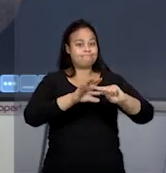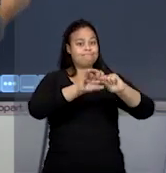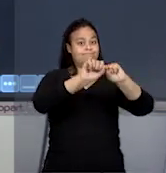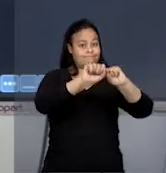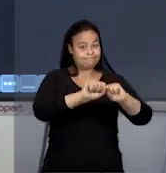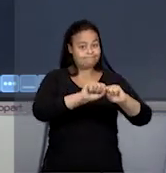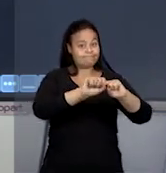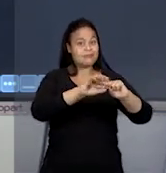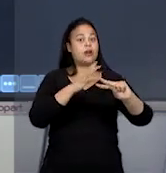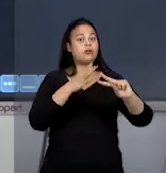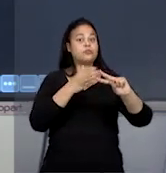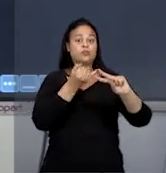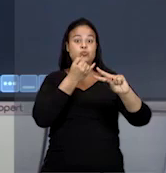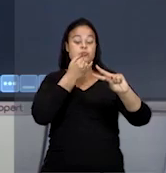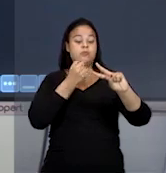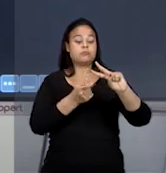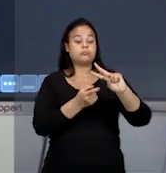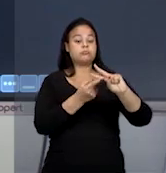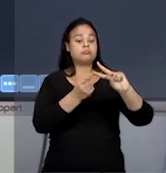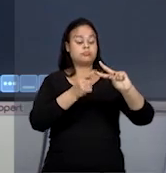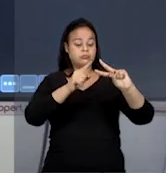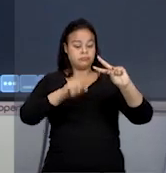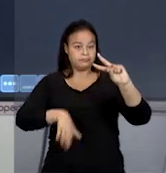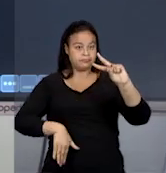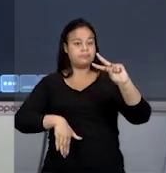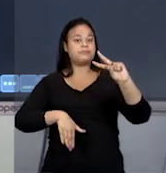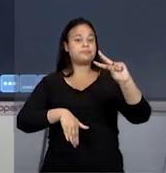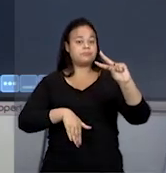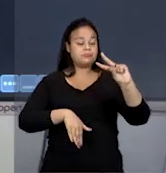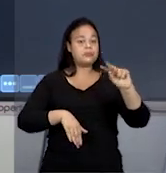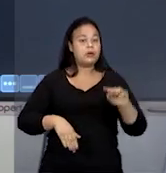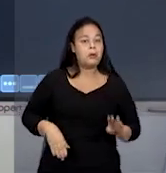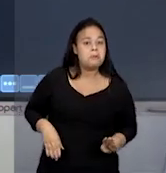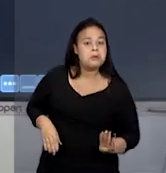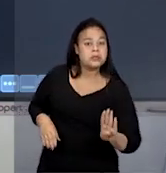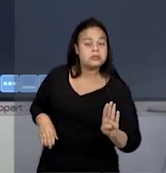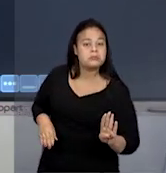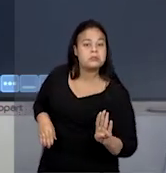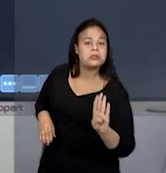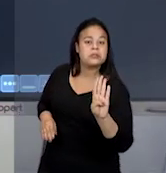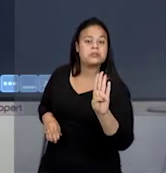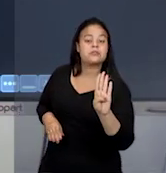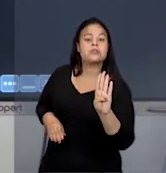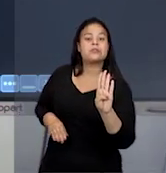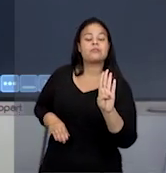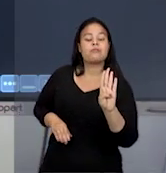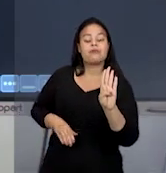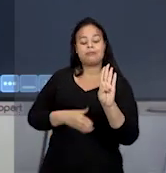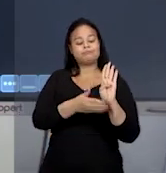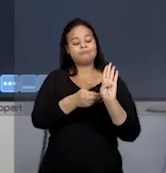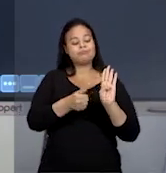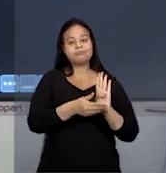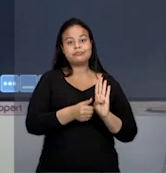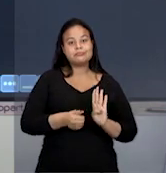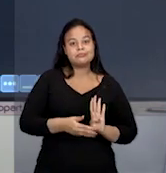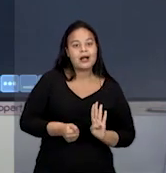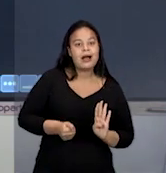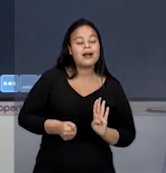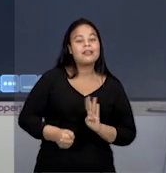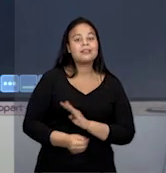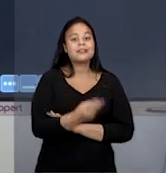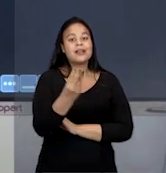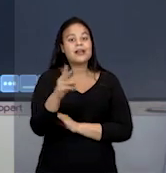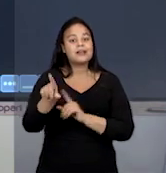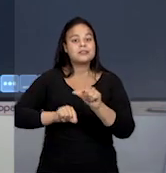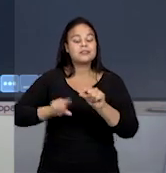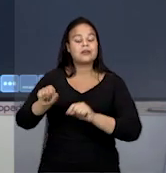bezinho, bezinho. Nesse caso, então, nós já vamos eliminar aqui, ó, essas 3 alternativas. Por quê? Tem o